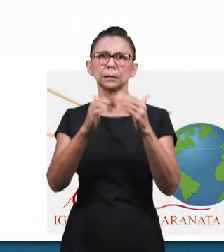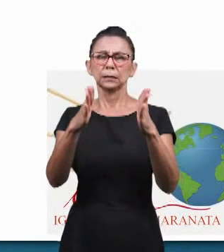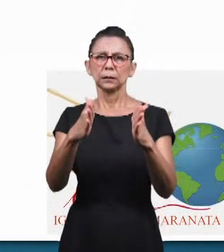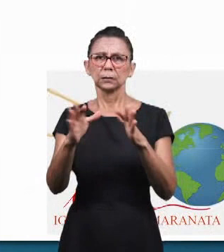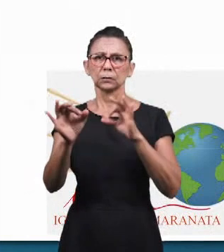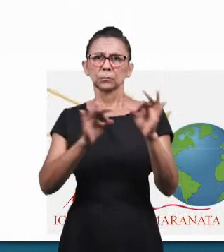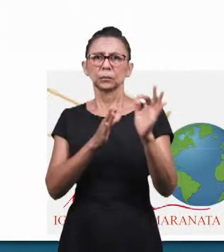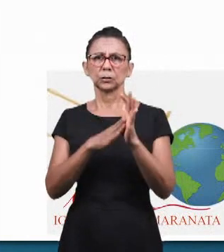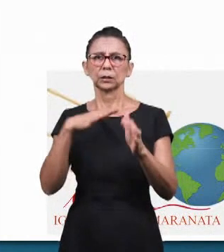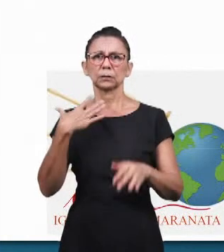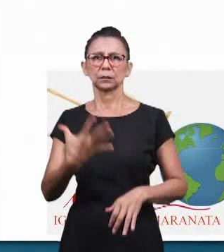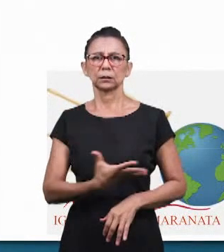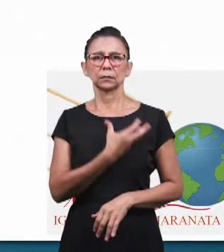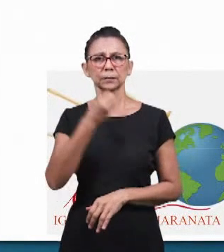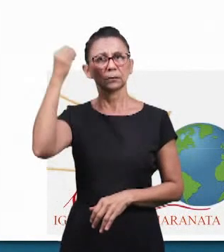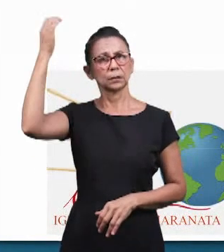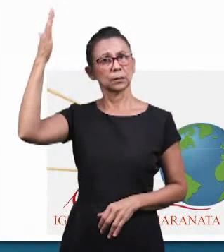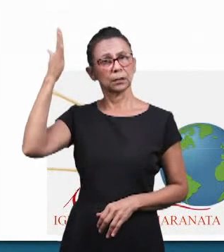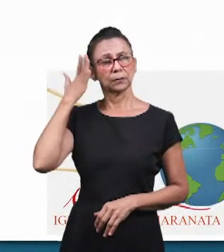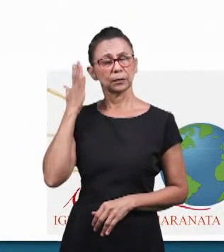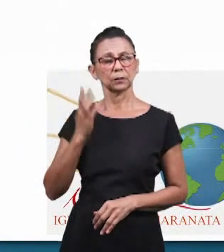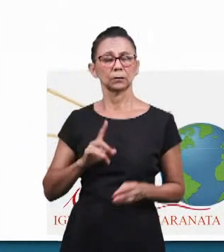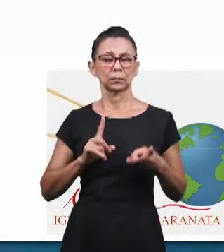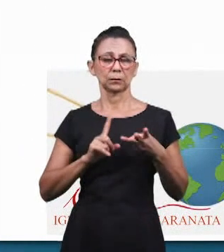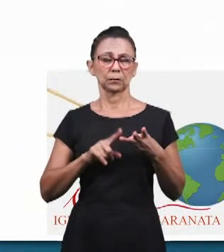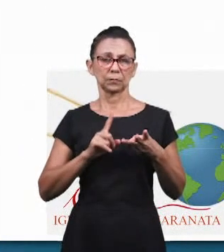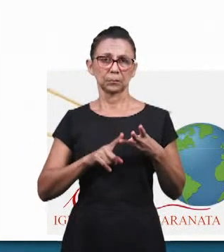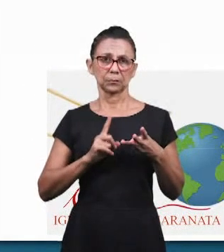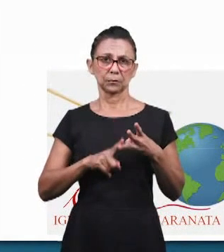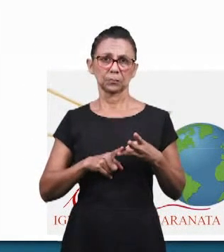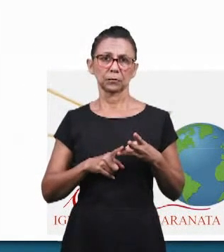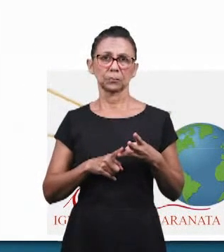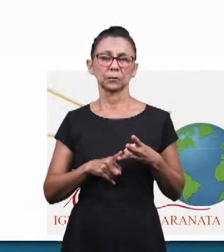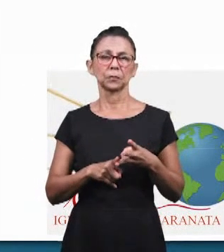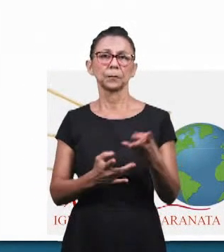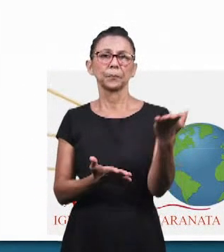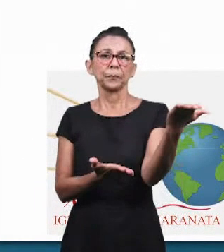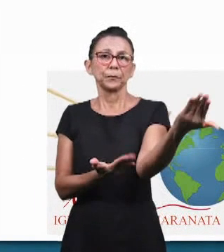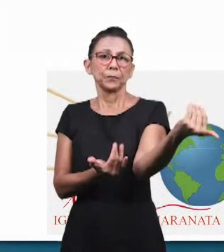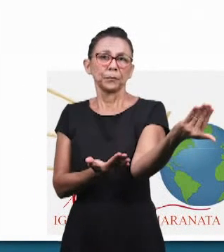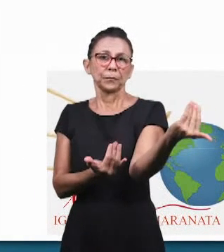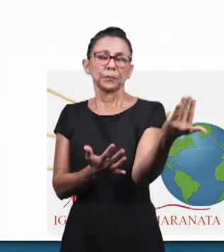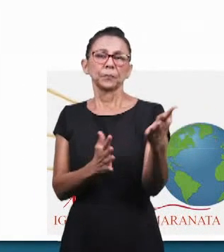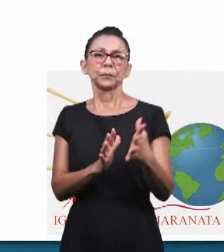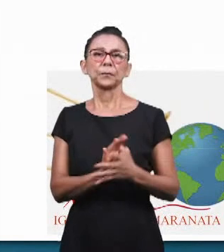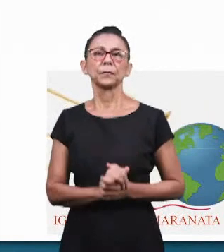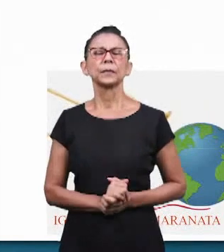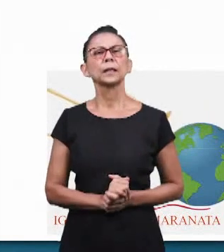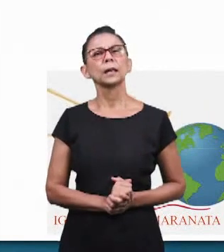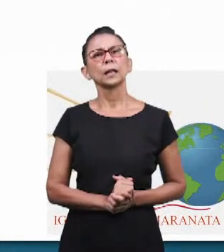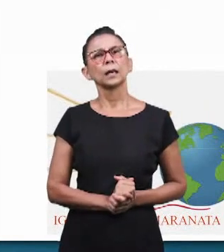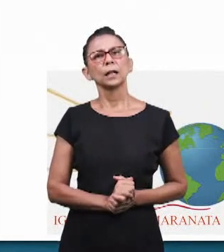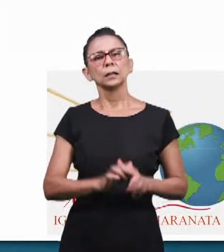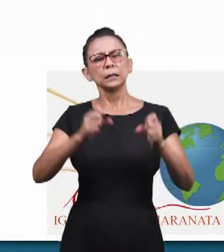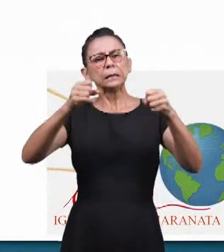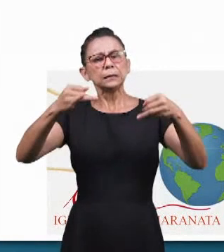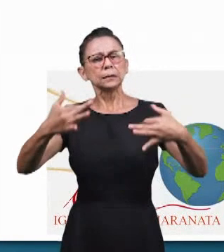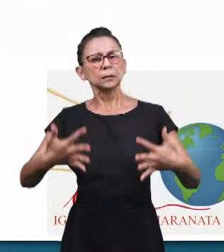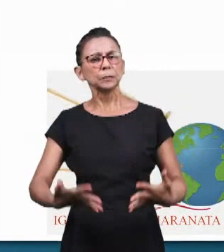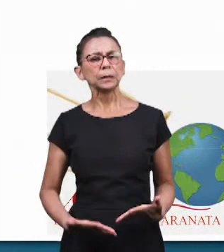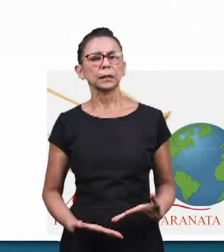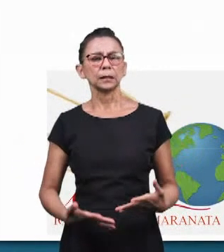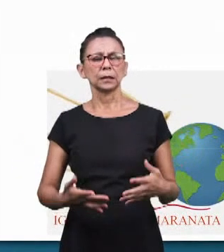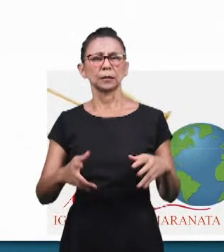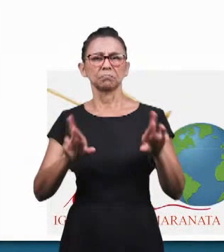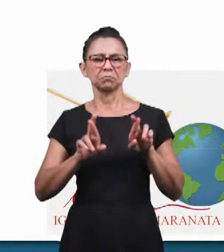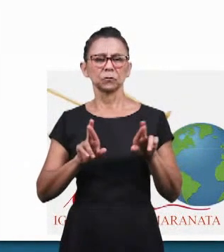revelado. Tem ainda uma terceira pergunta sobre o mesmo assunto para os jovens, que é: escreva fazendo uma